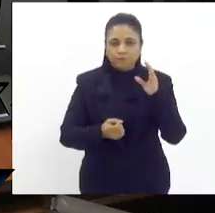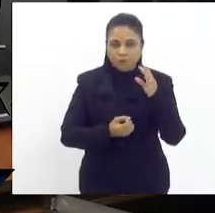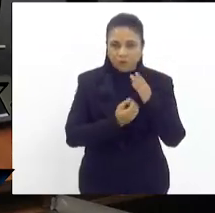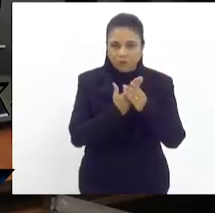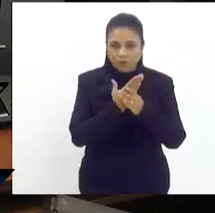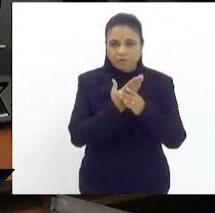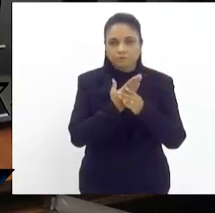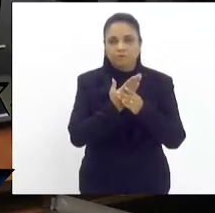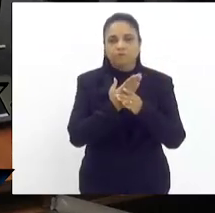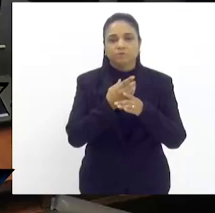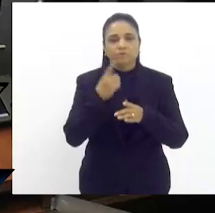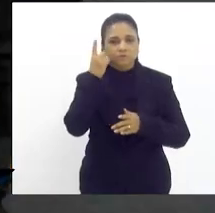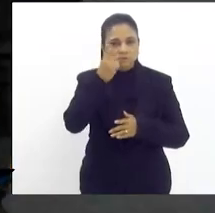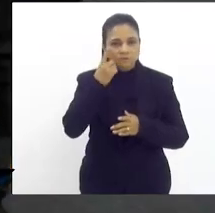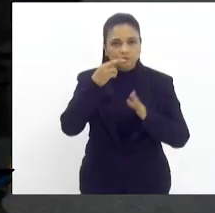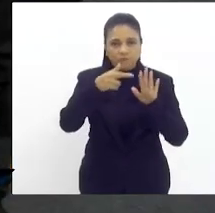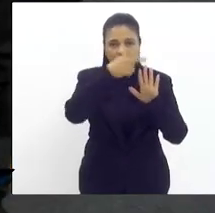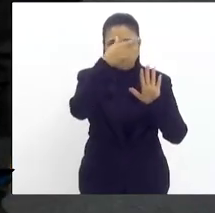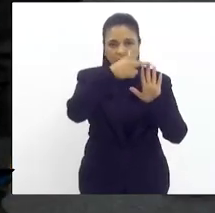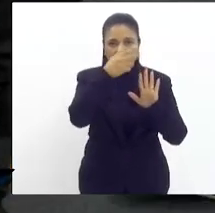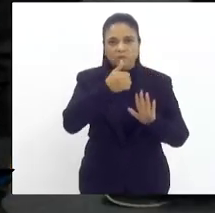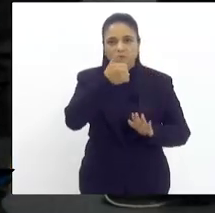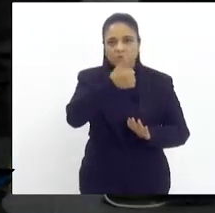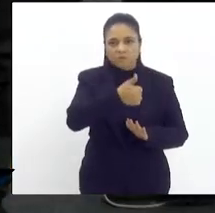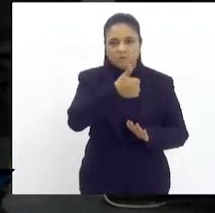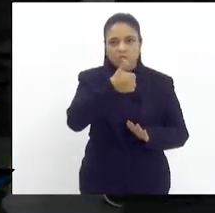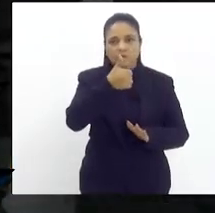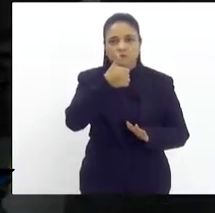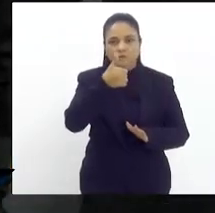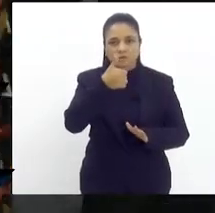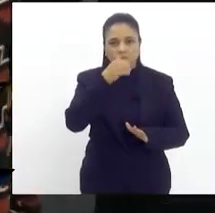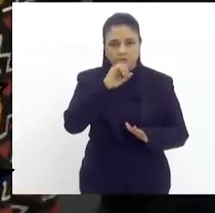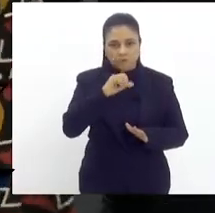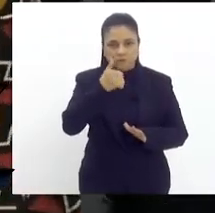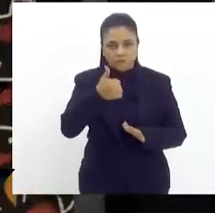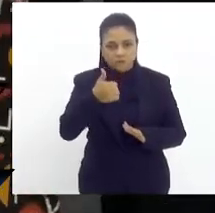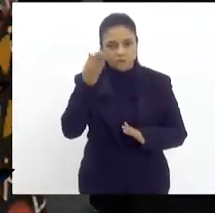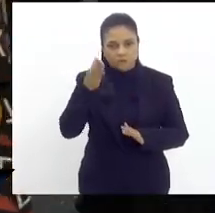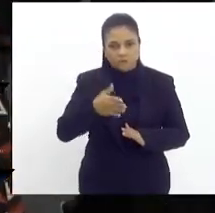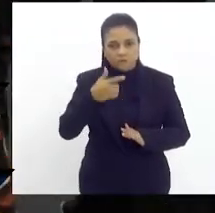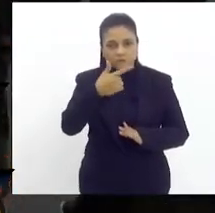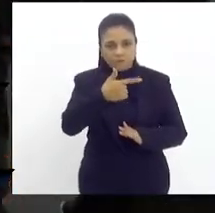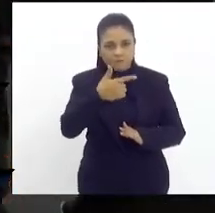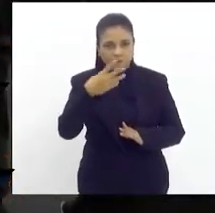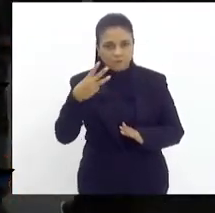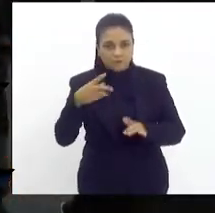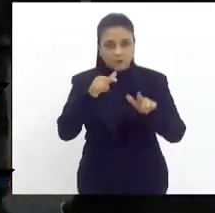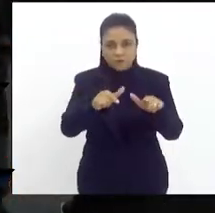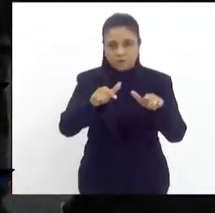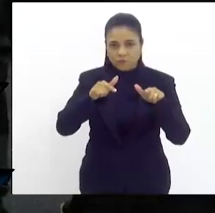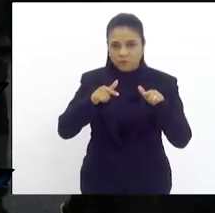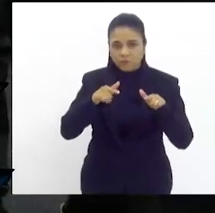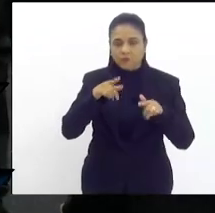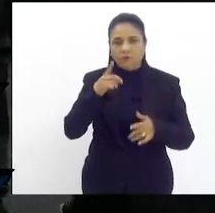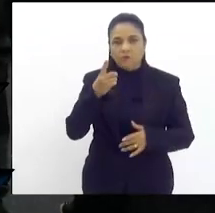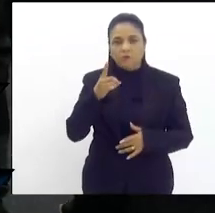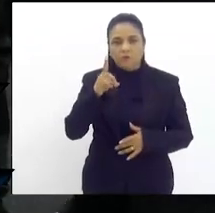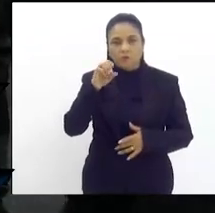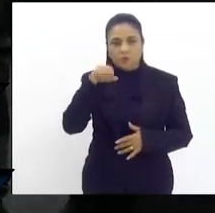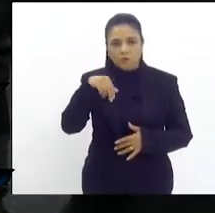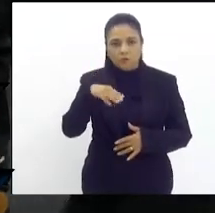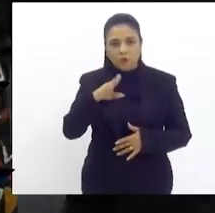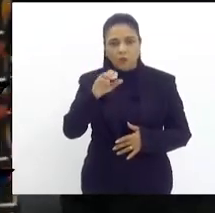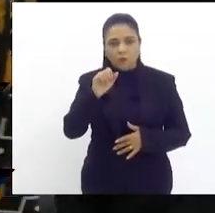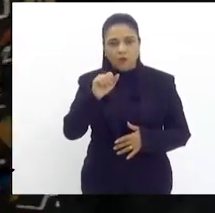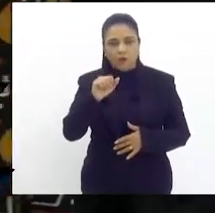no projeto de resolução 101 2023 que criou o diploma Dom Waldir Calheiros parabenizar o